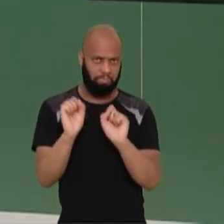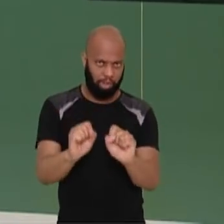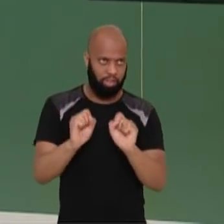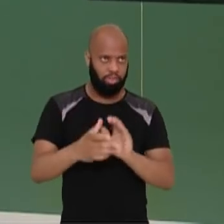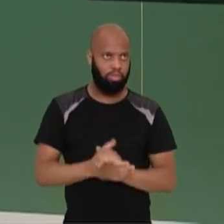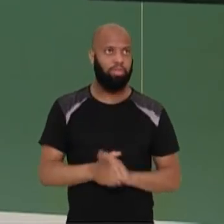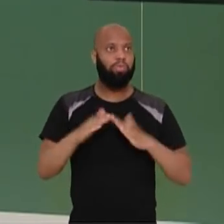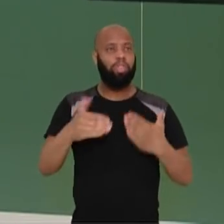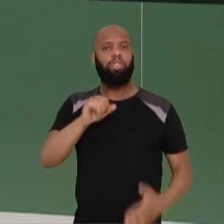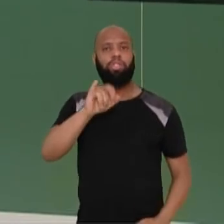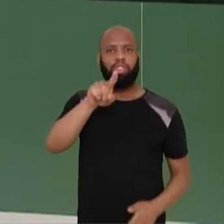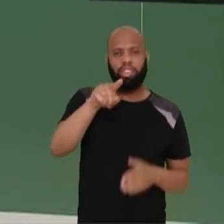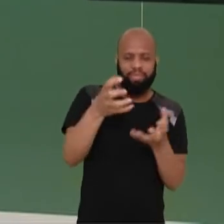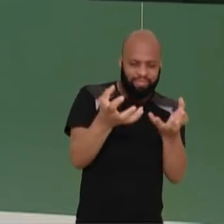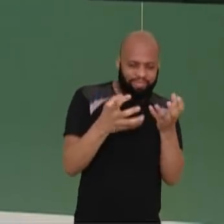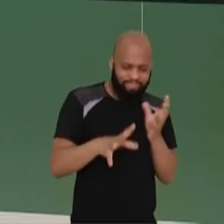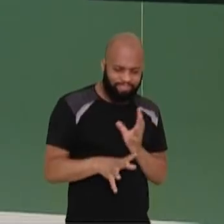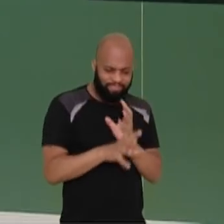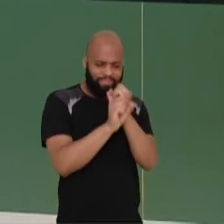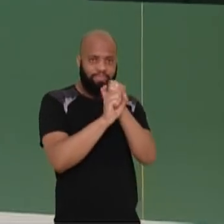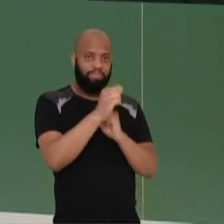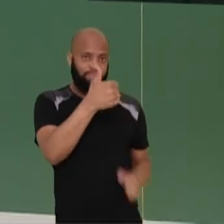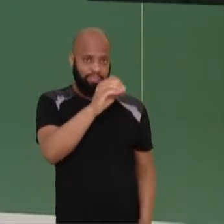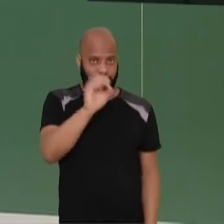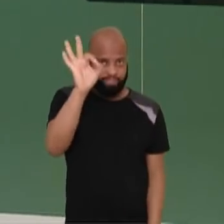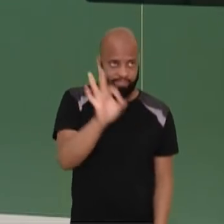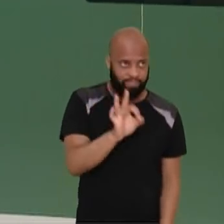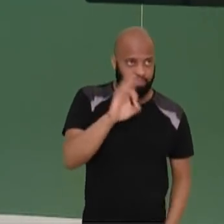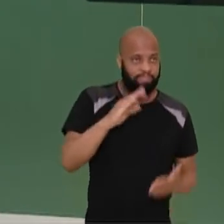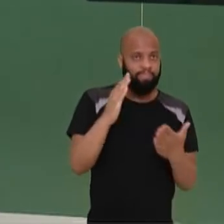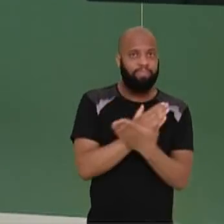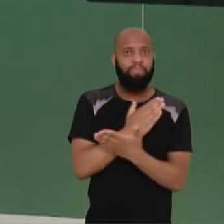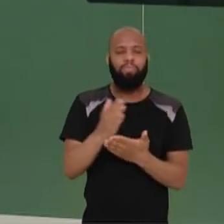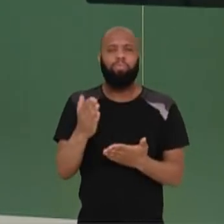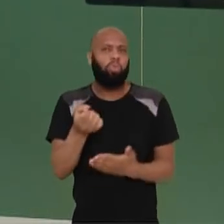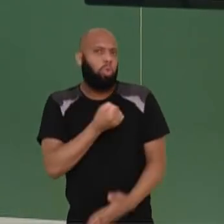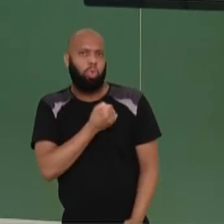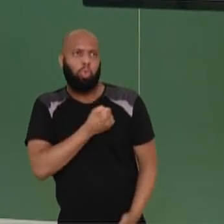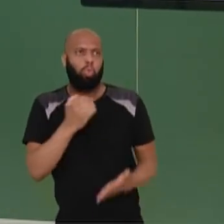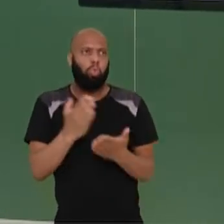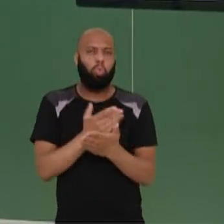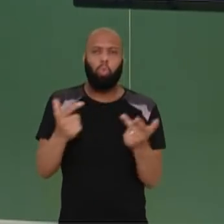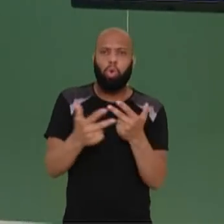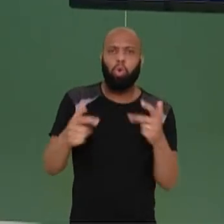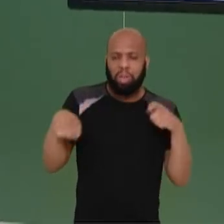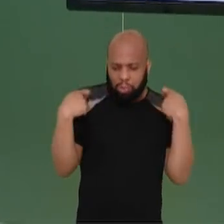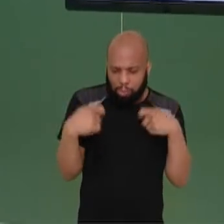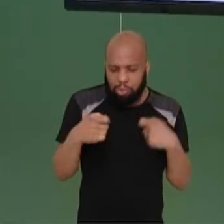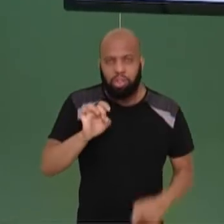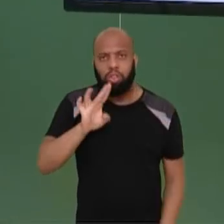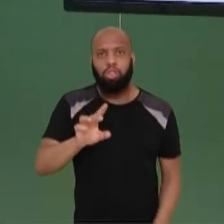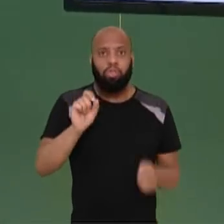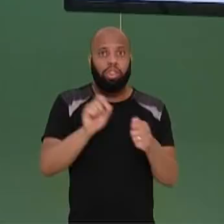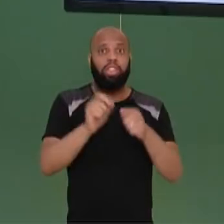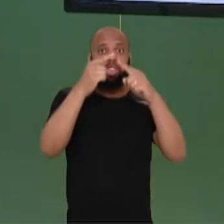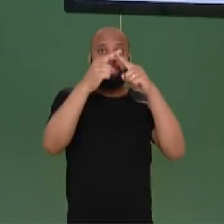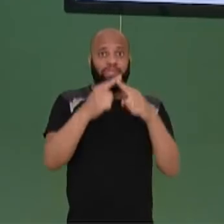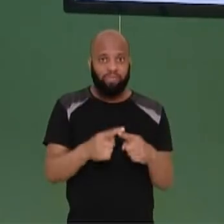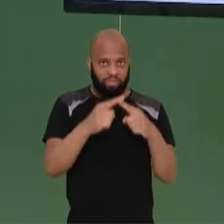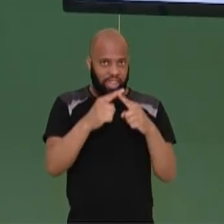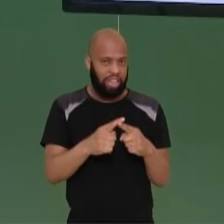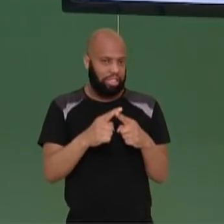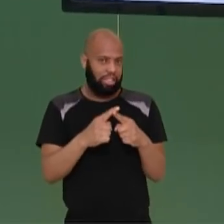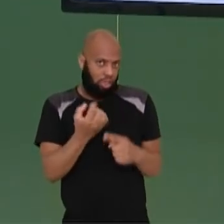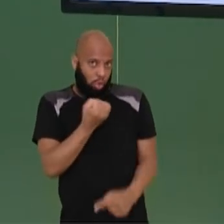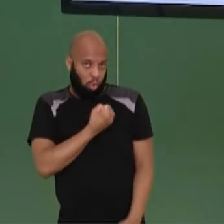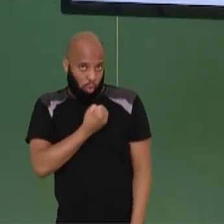0,10. Então, quando você quer calcular 10% de alguma coisa, basta você multiplicar esta